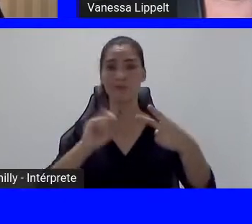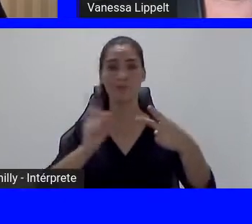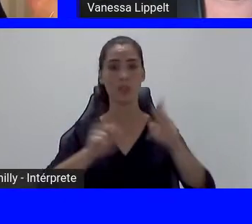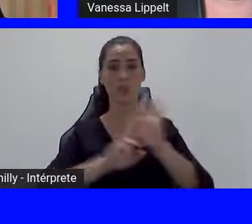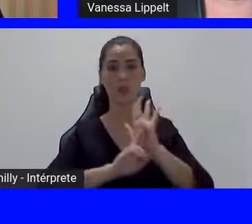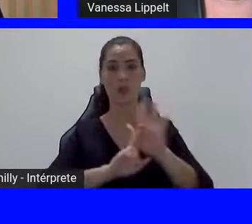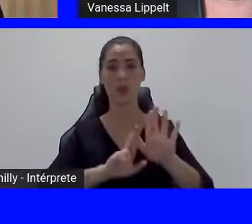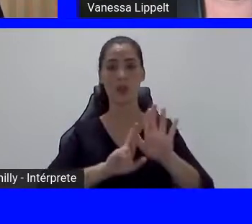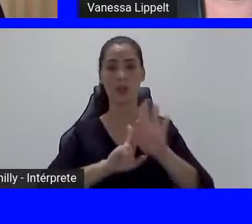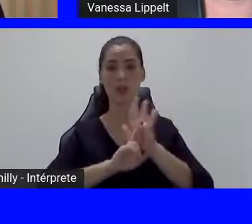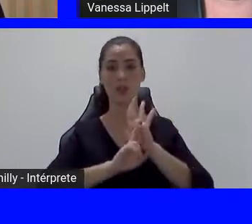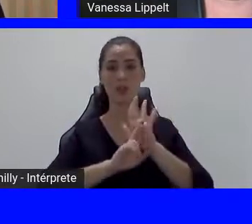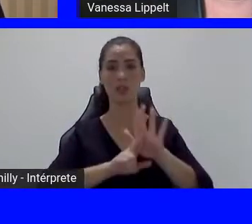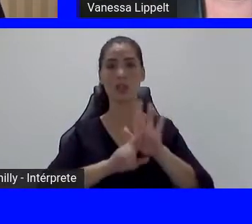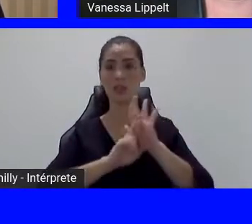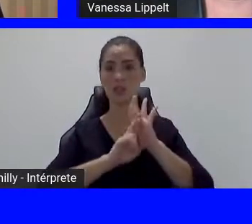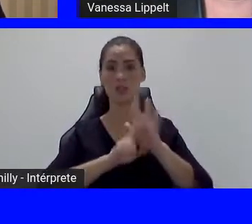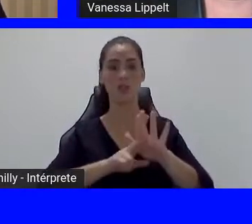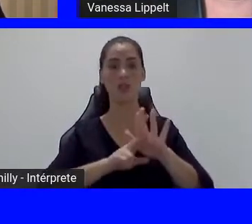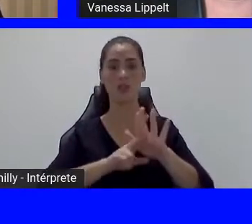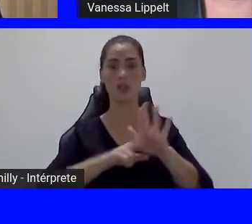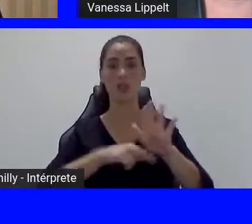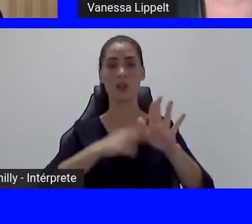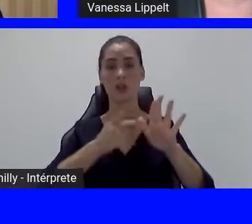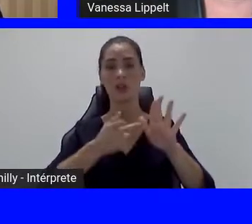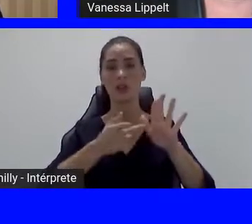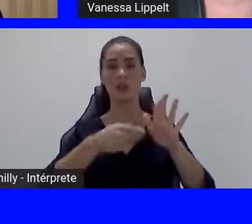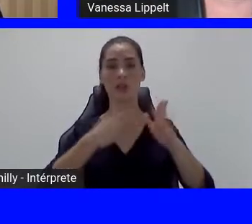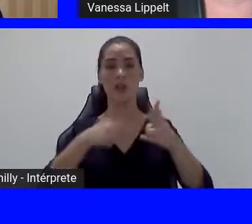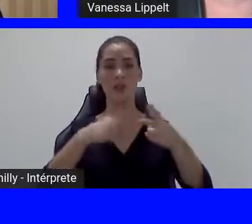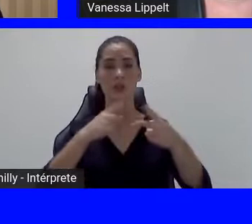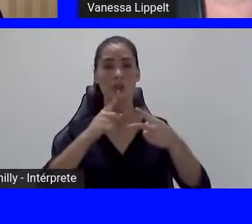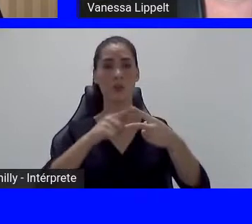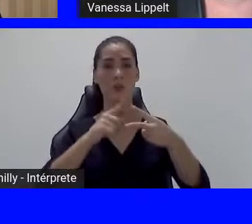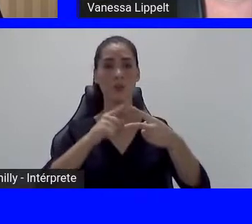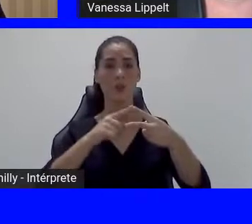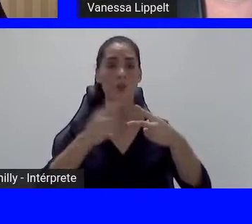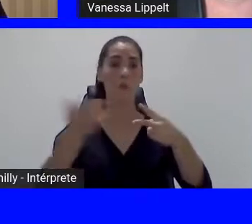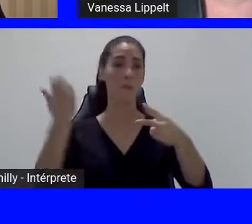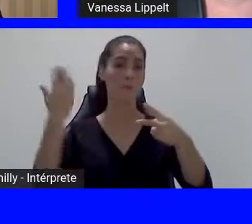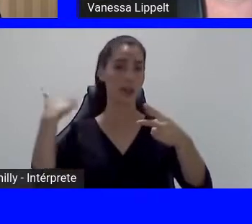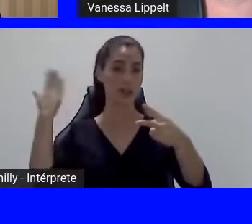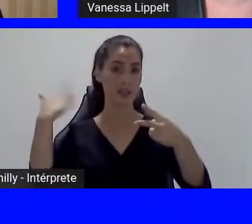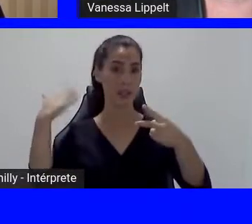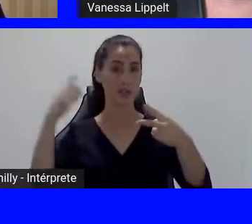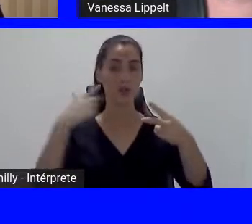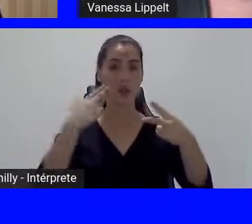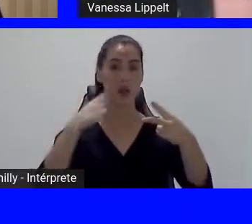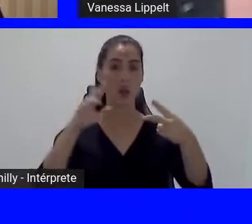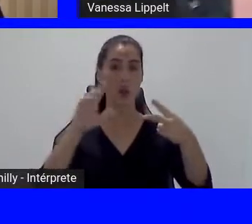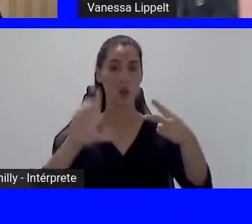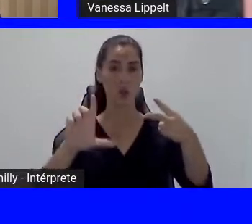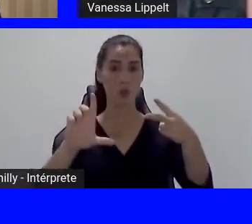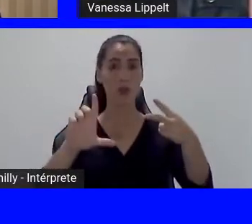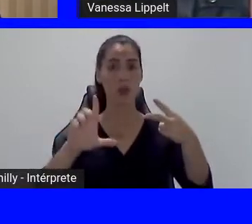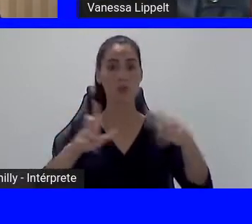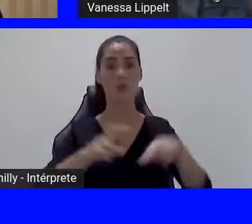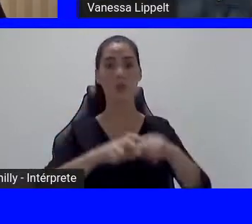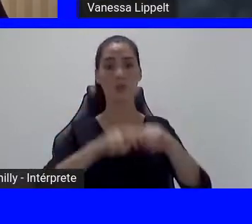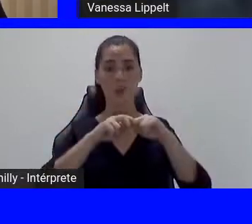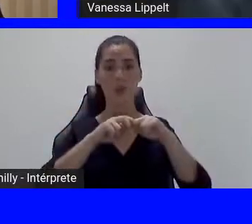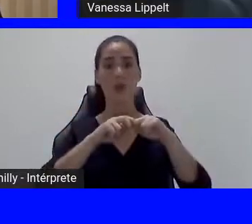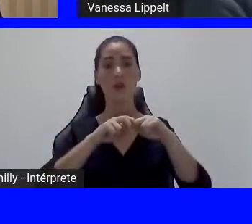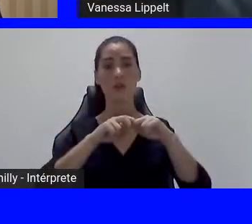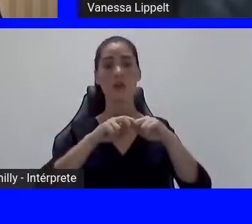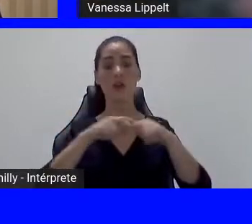futuro. Um representa o passado, que, a meu ver, o povo brasileiro não quer ver de novo, por tudo que representou de populismo e